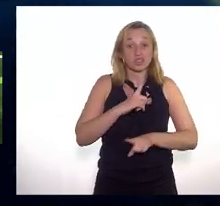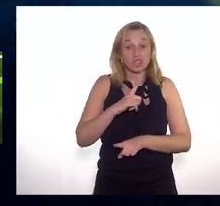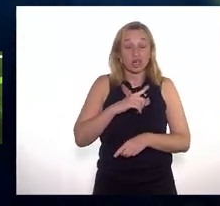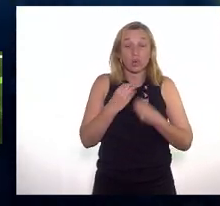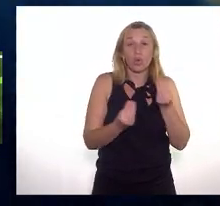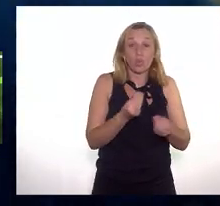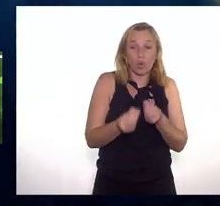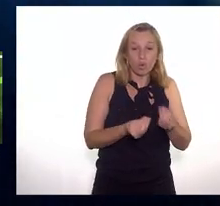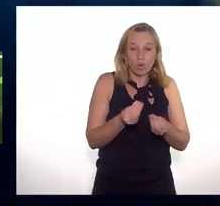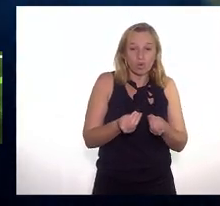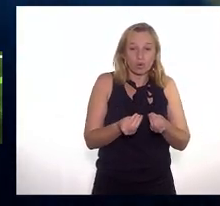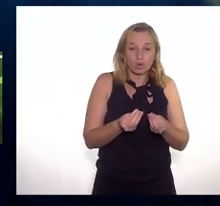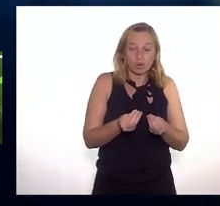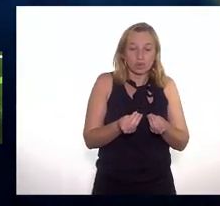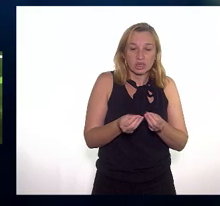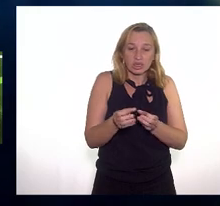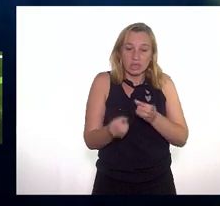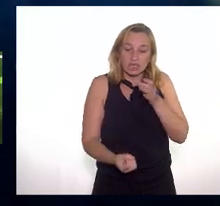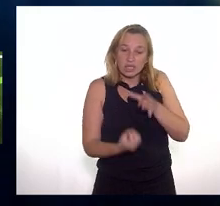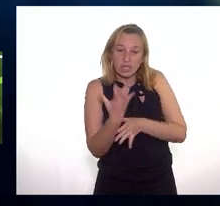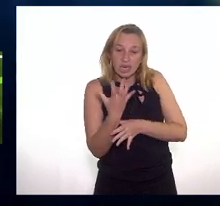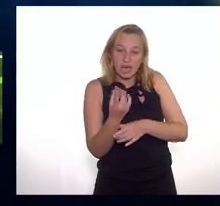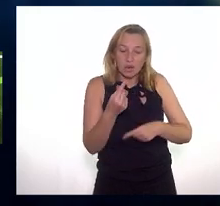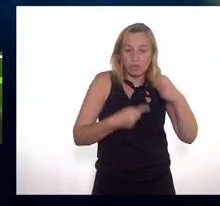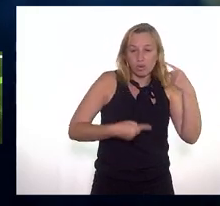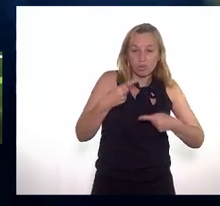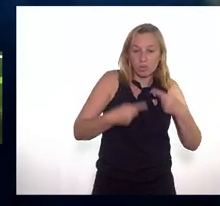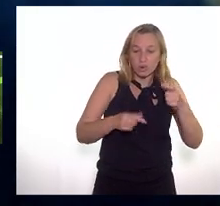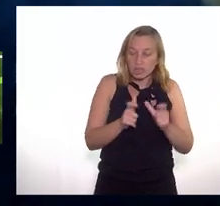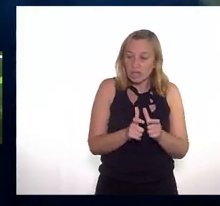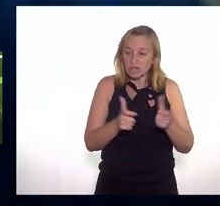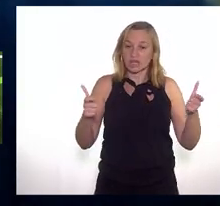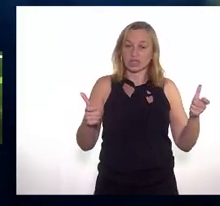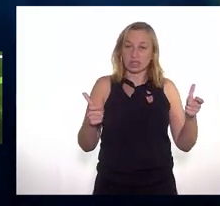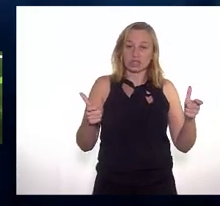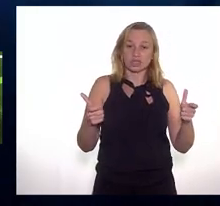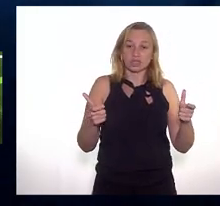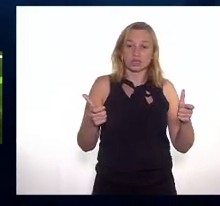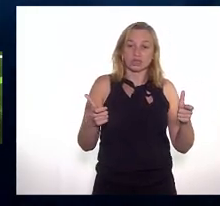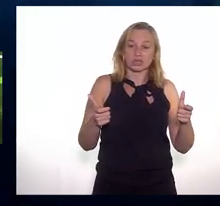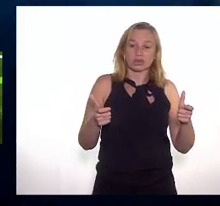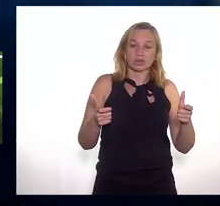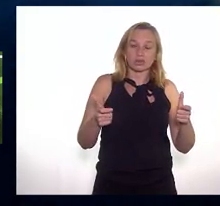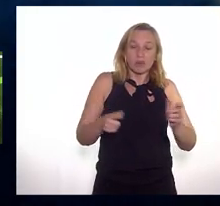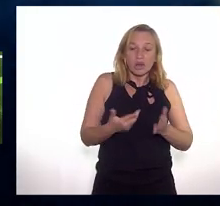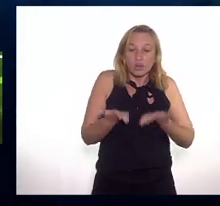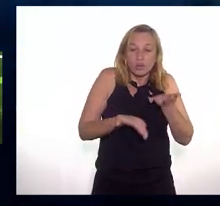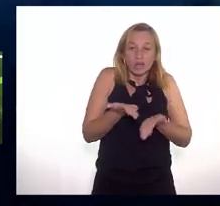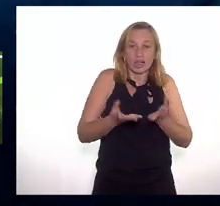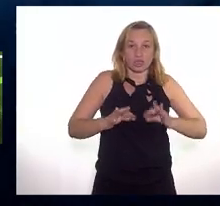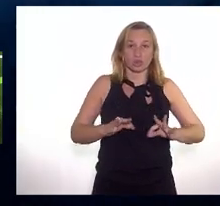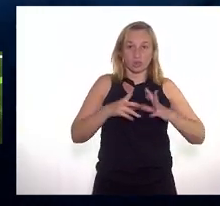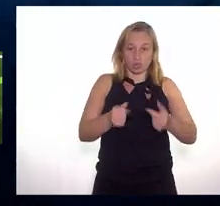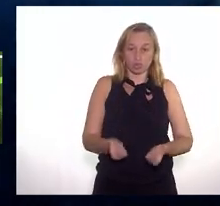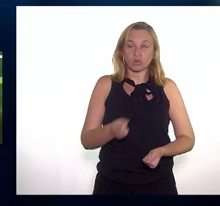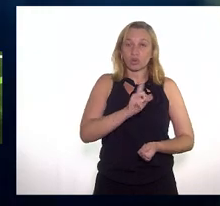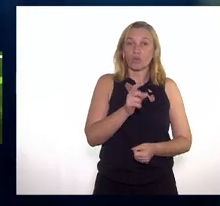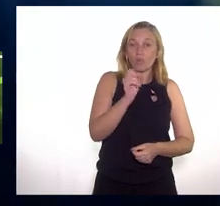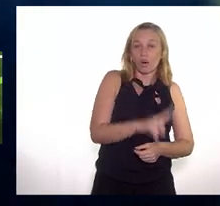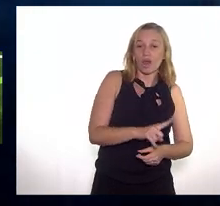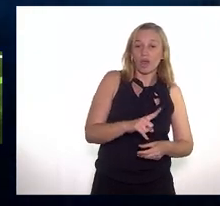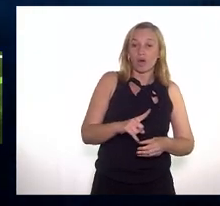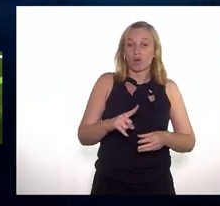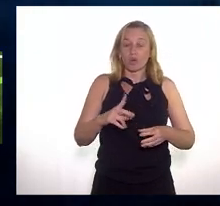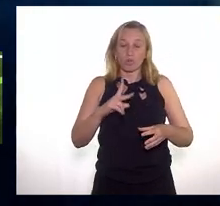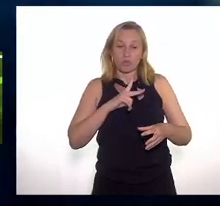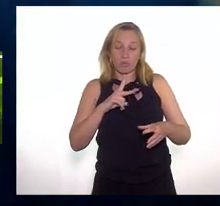como montar uma política de alta complexidade para tomar conta disso. E não é uma política individual